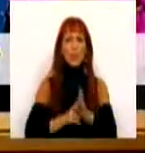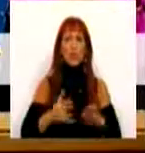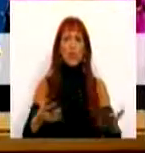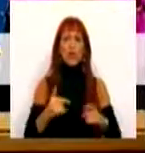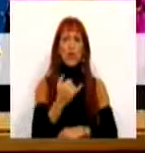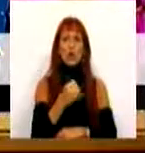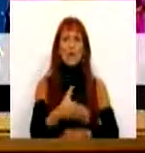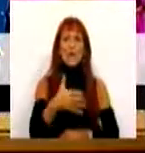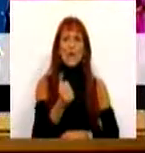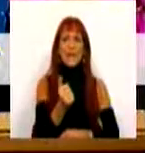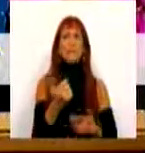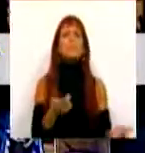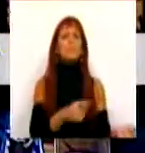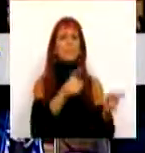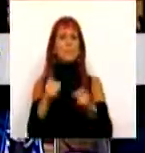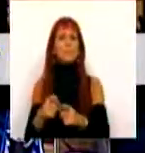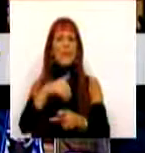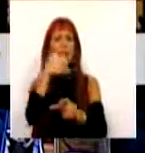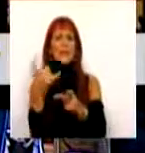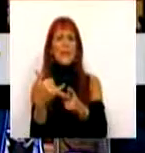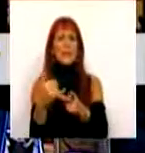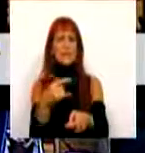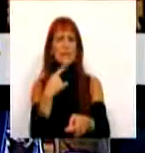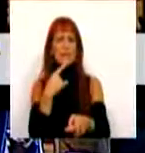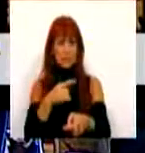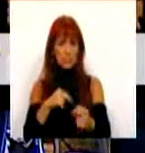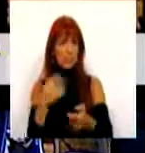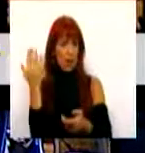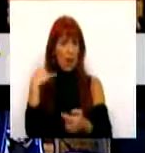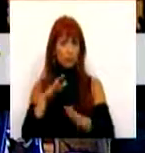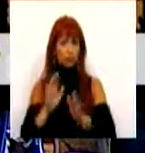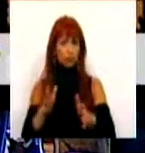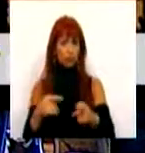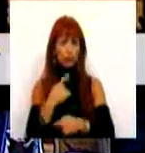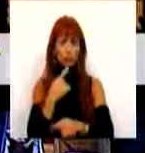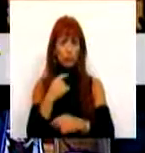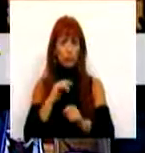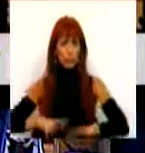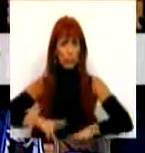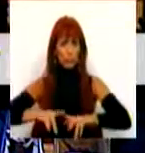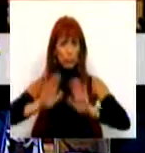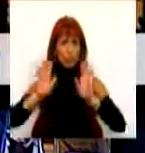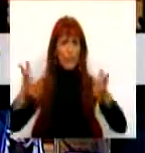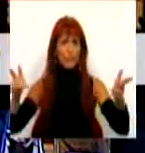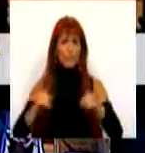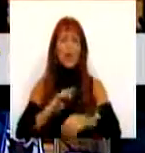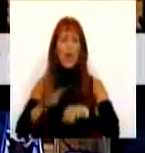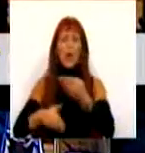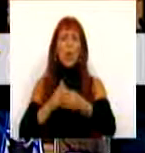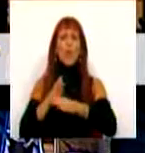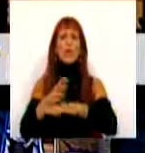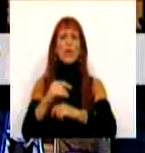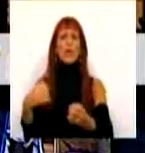em 2015 e, em segundo lugar, como depois teremos ocasião de desenvolver, a continuação